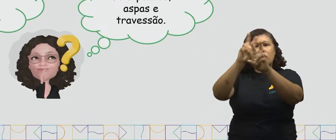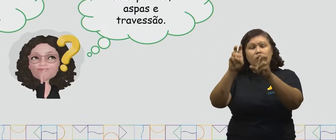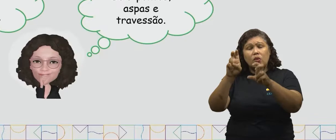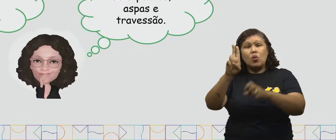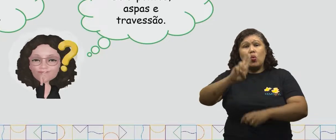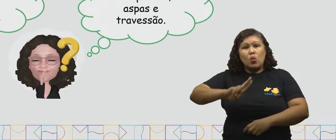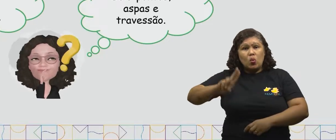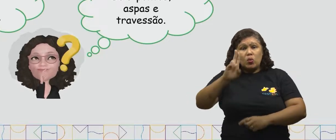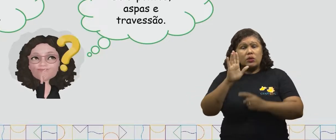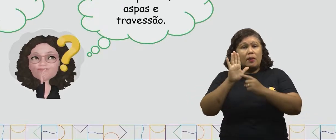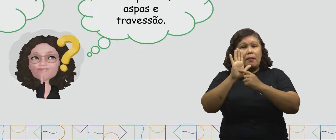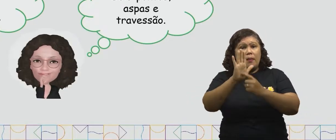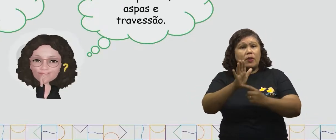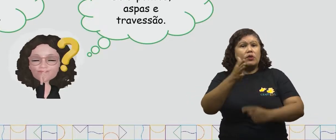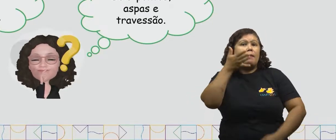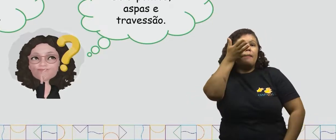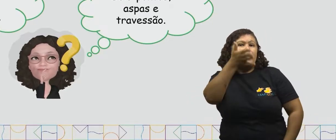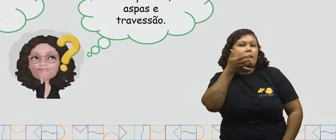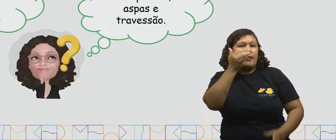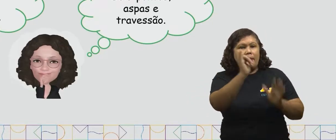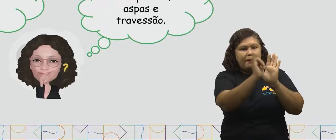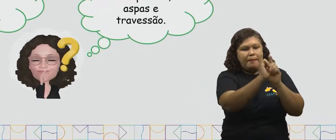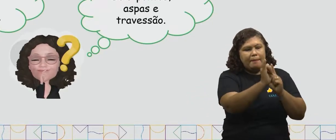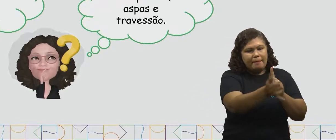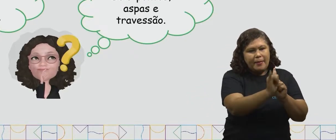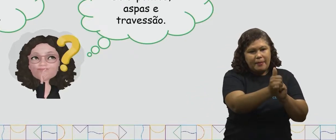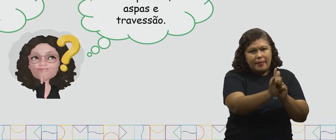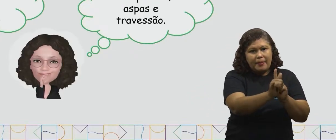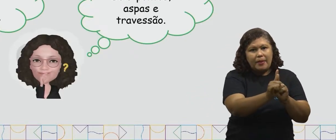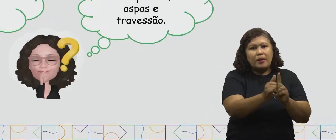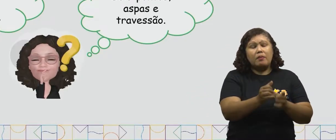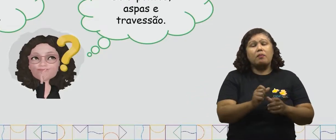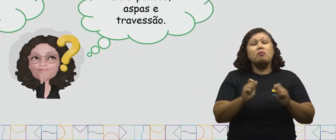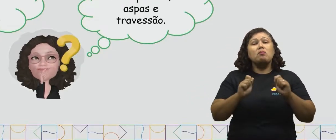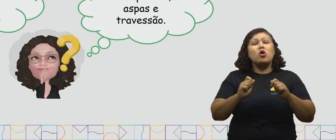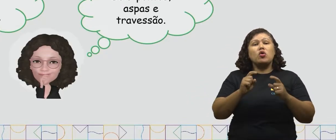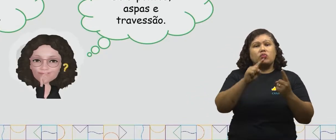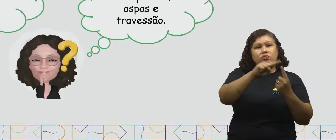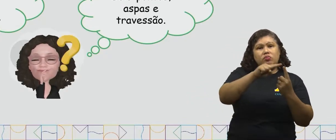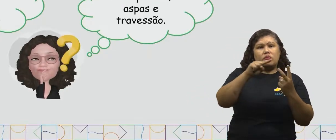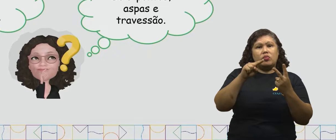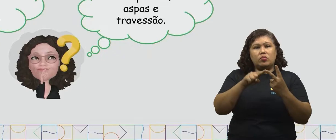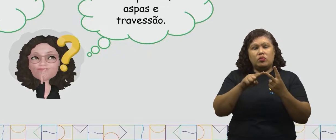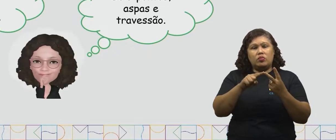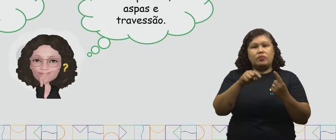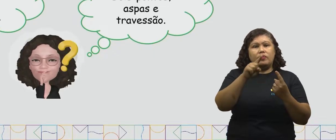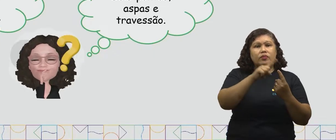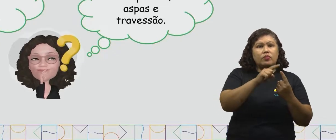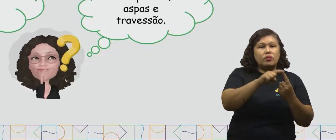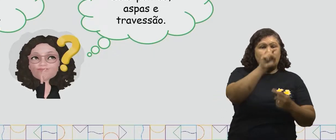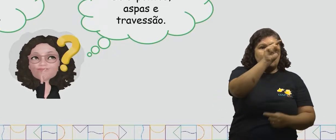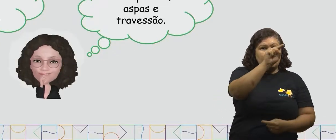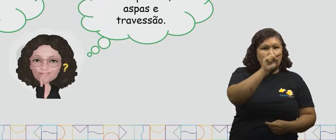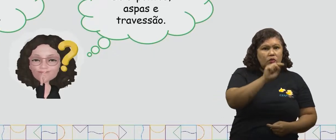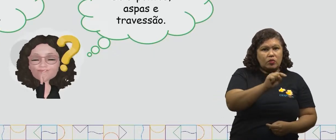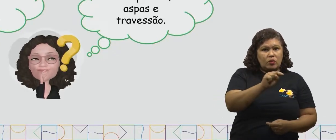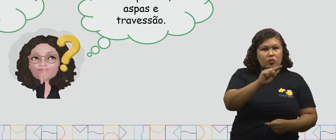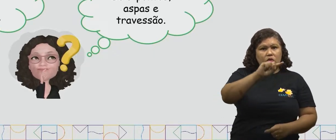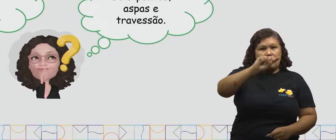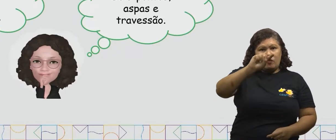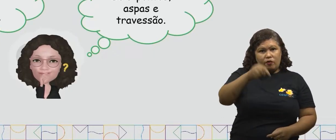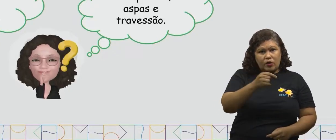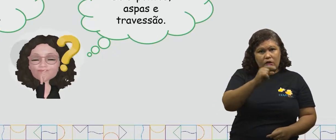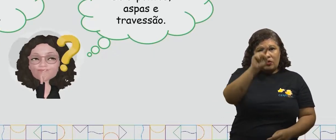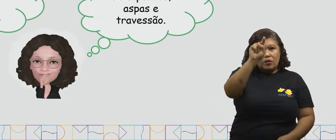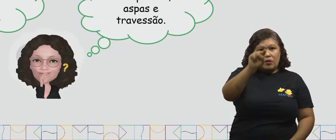texto para a indicação de falas de personagens? Temos 2 opções. A primeira é 2 pontos, vírgula